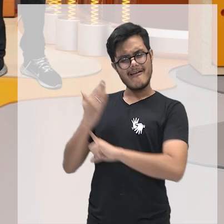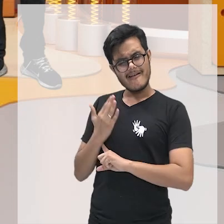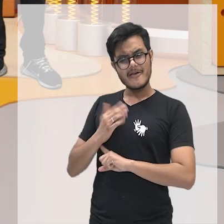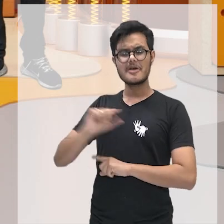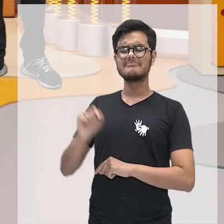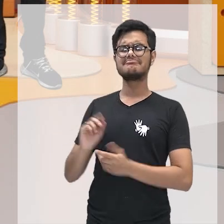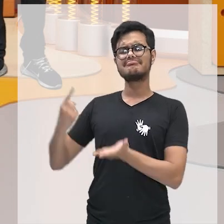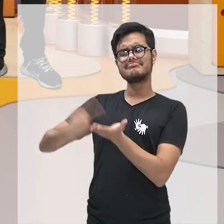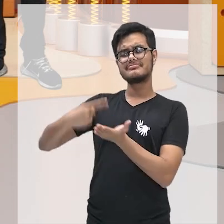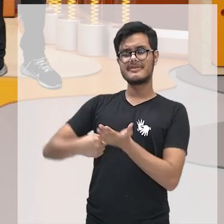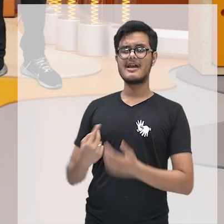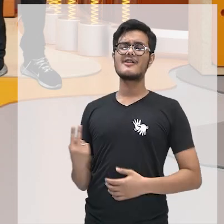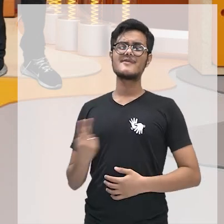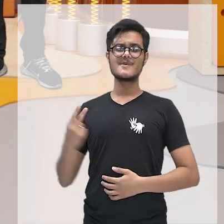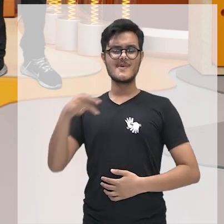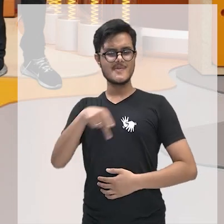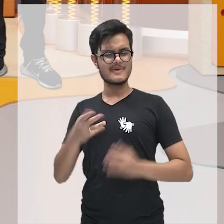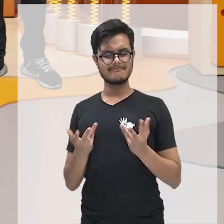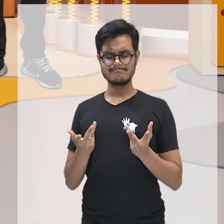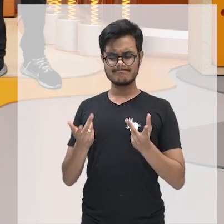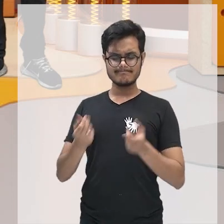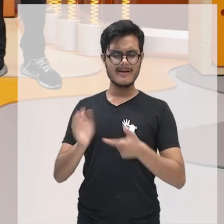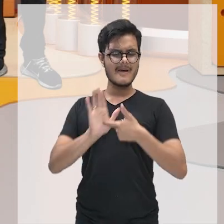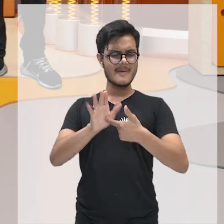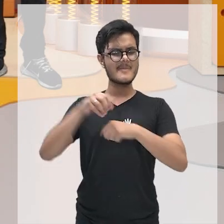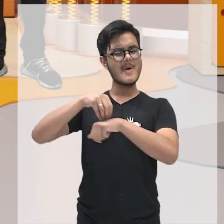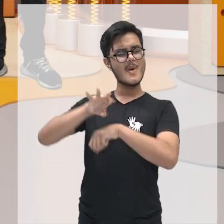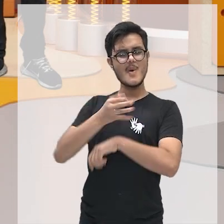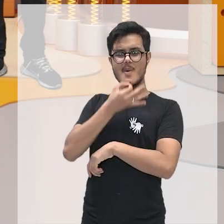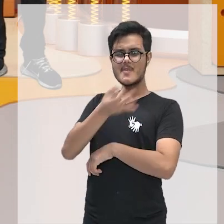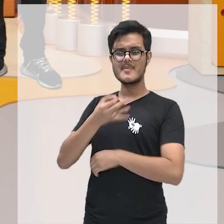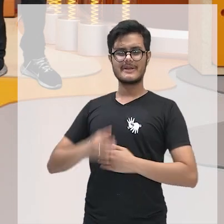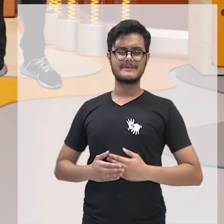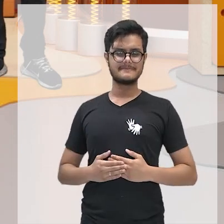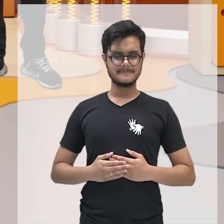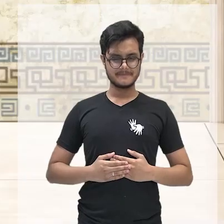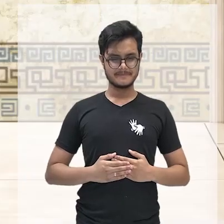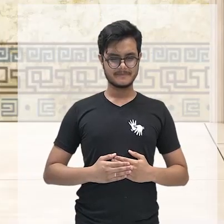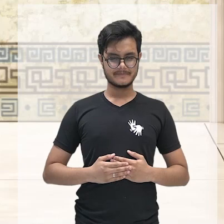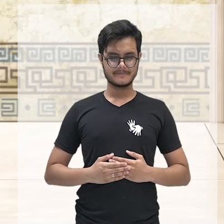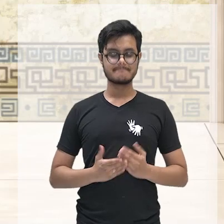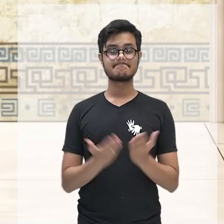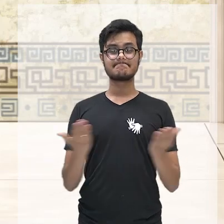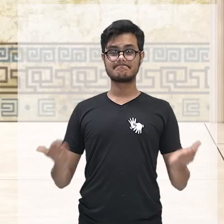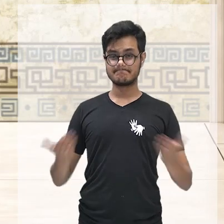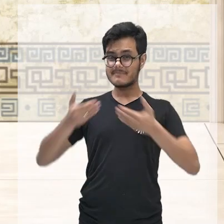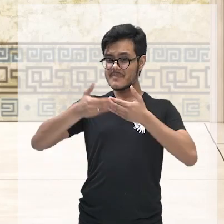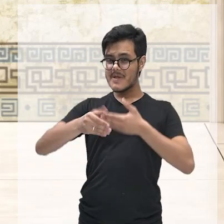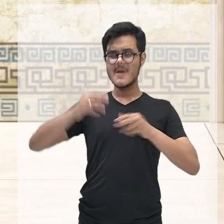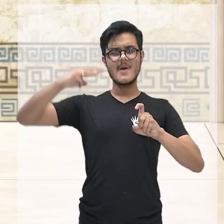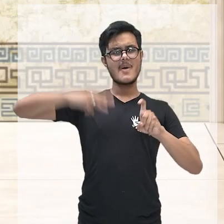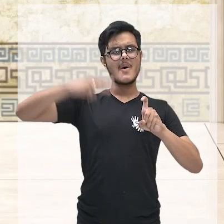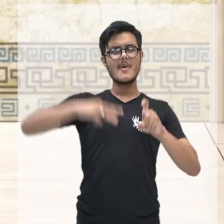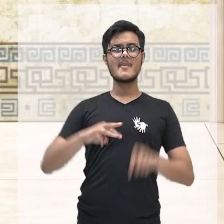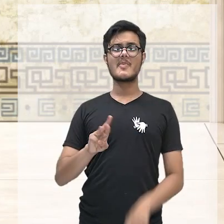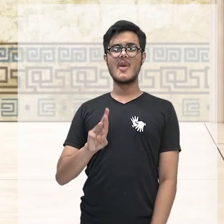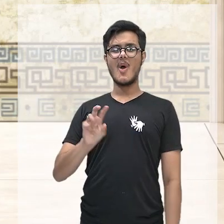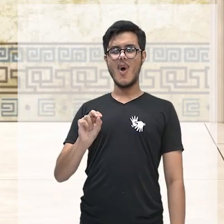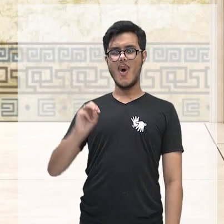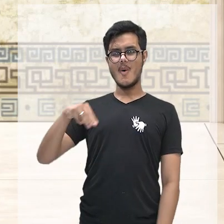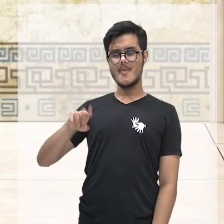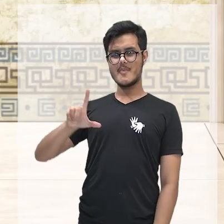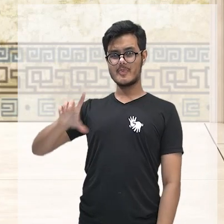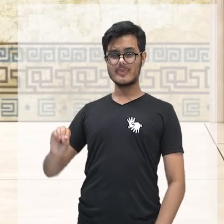eu convidei dois professores que vão trazer aí um pouco essa história pra gente vamos ver e vamos à lenda de Rômulo e